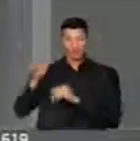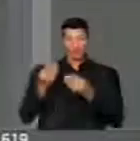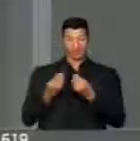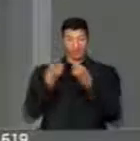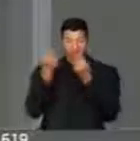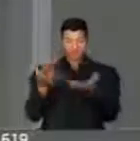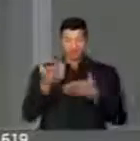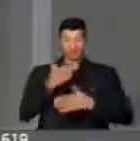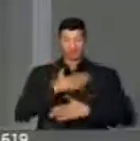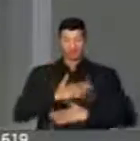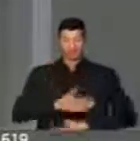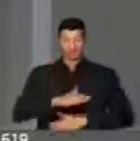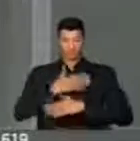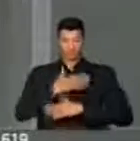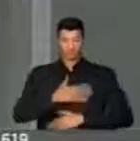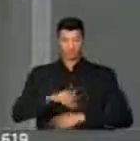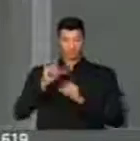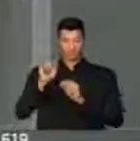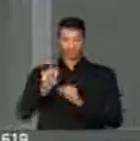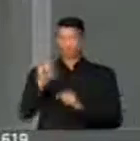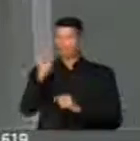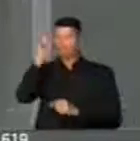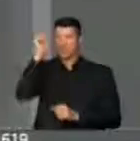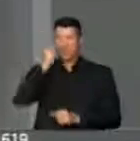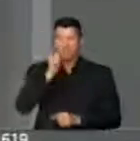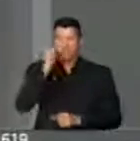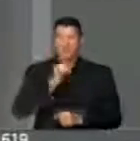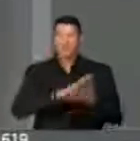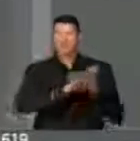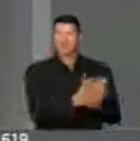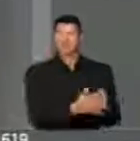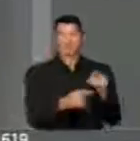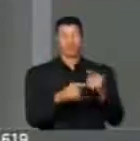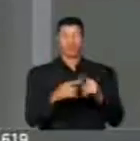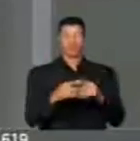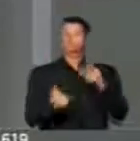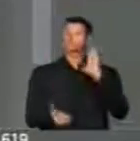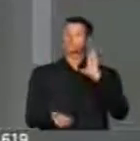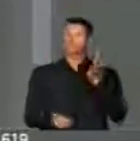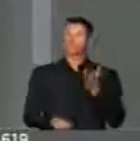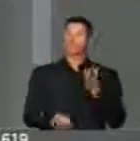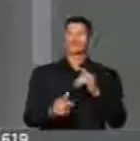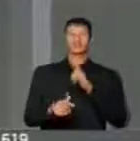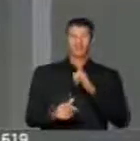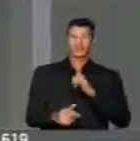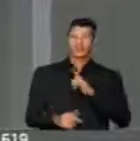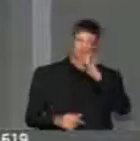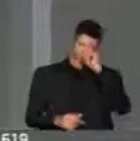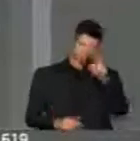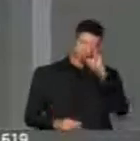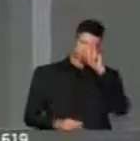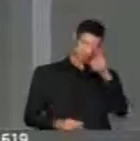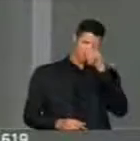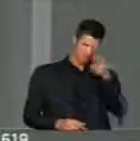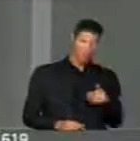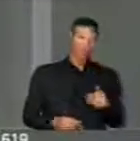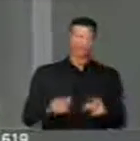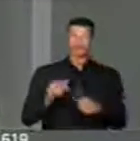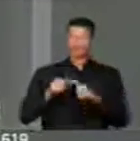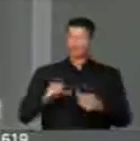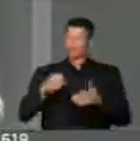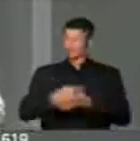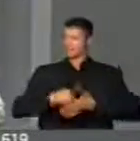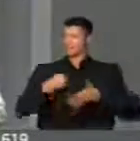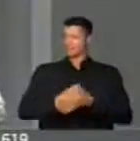deu-nos tranquilidade de que ela não é mulher de renúncia, pois já teve uma ditadura pela frente, está